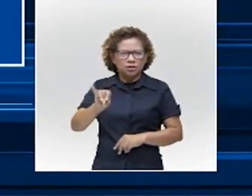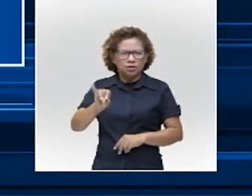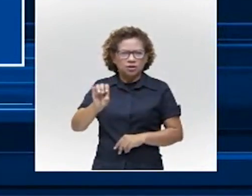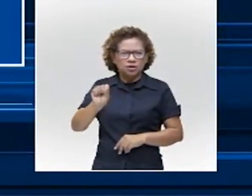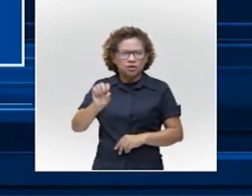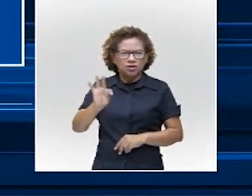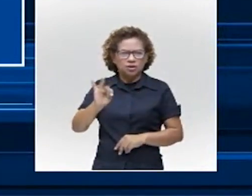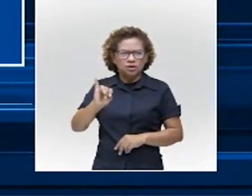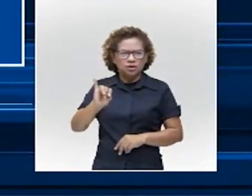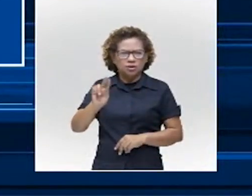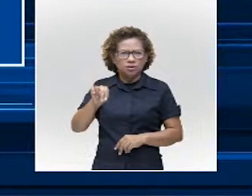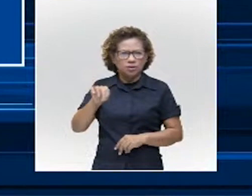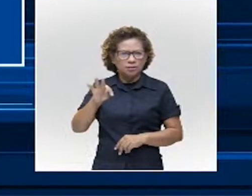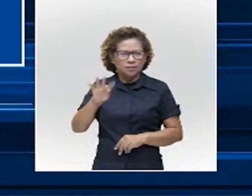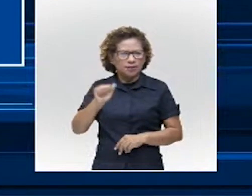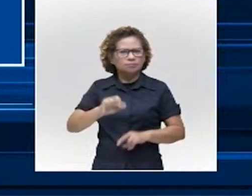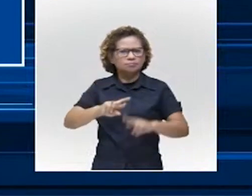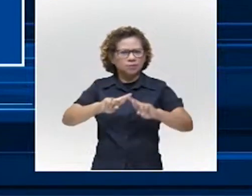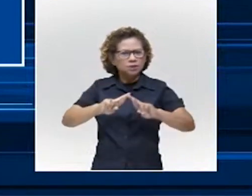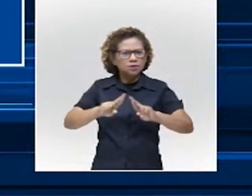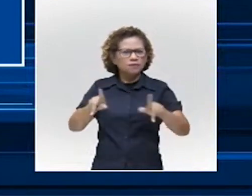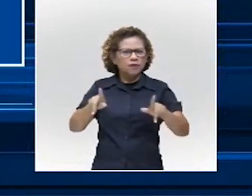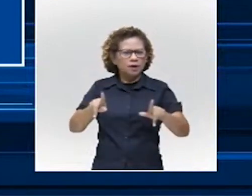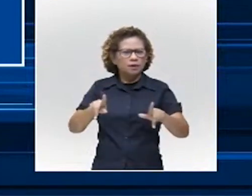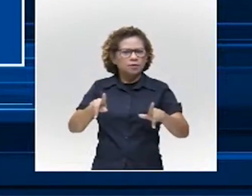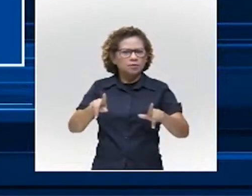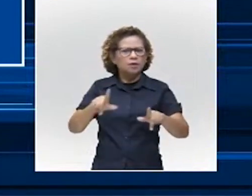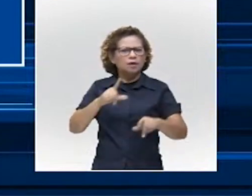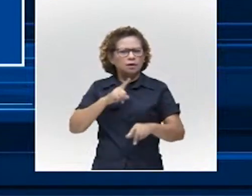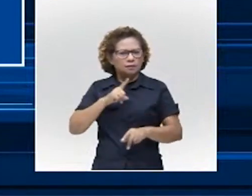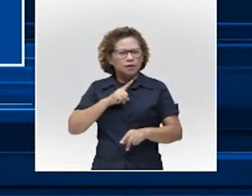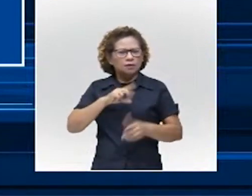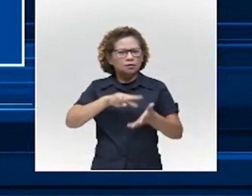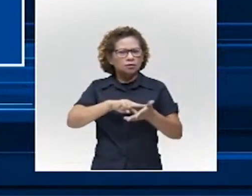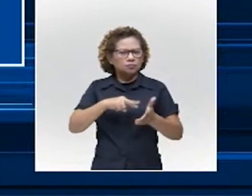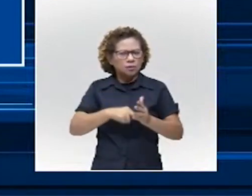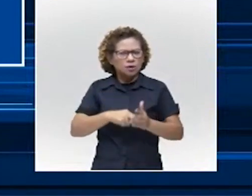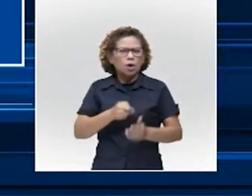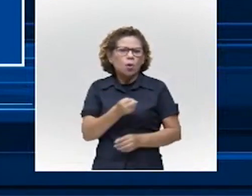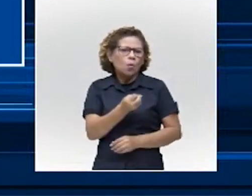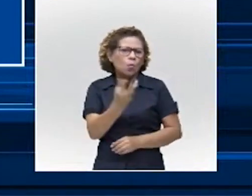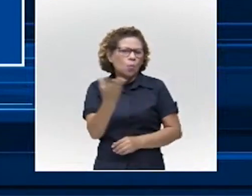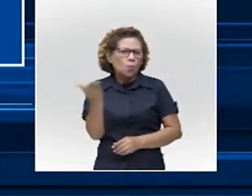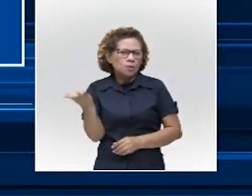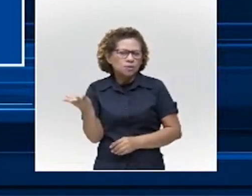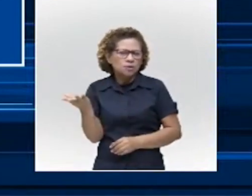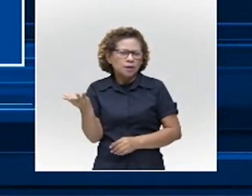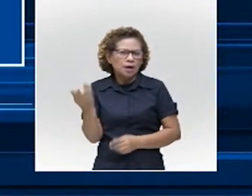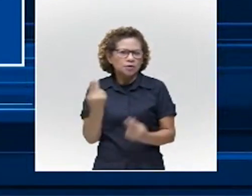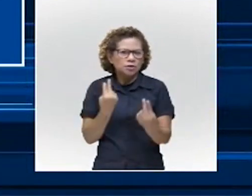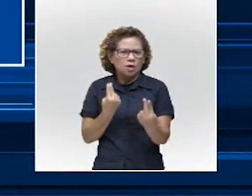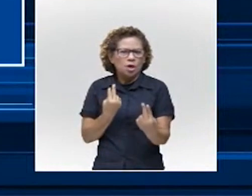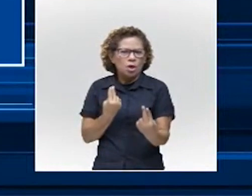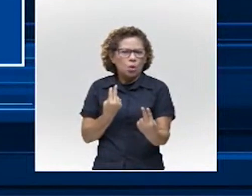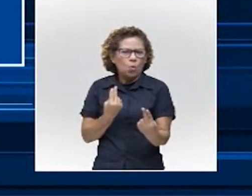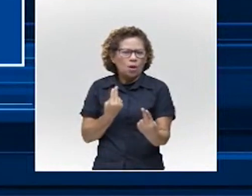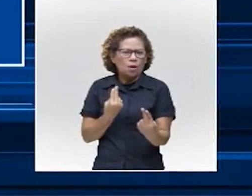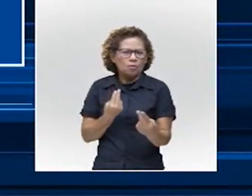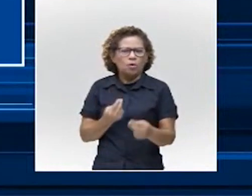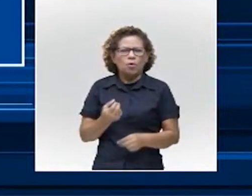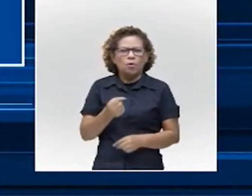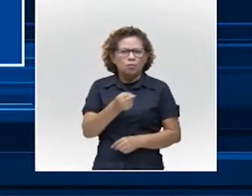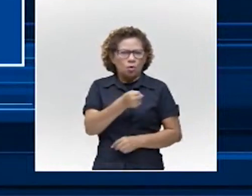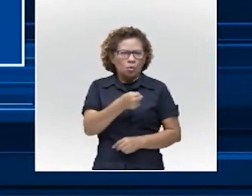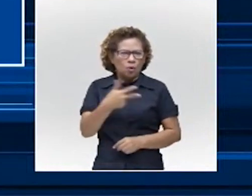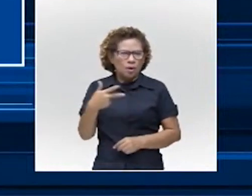representar, nesse significado, quantidades iguais. Vamos analisar, ver